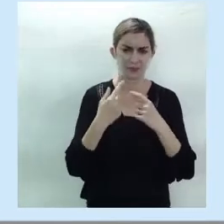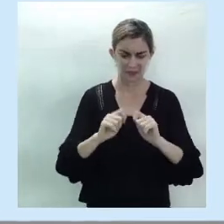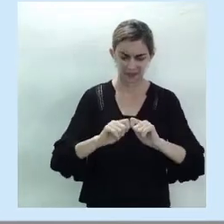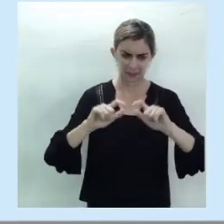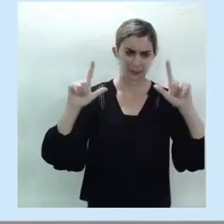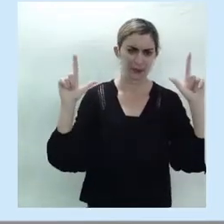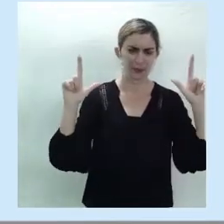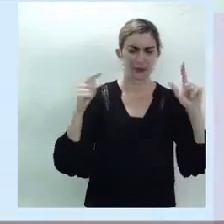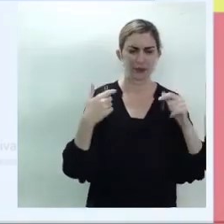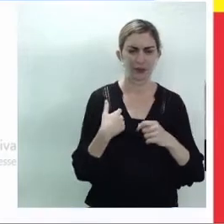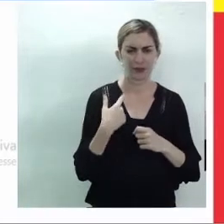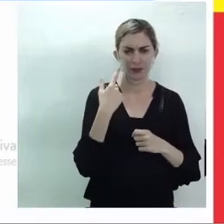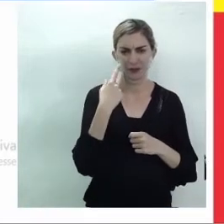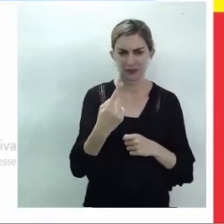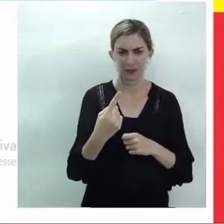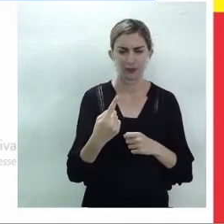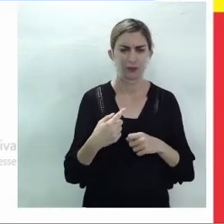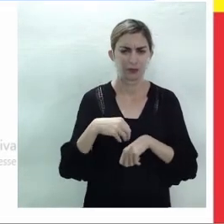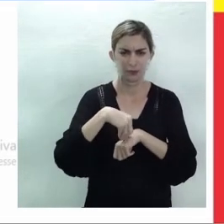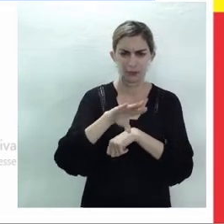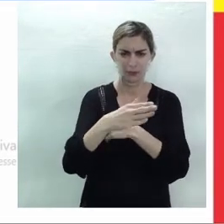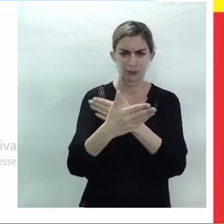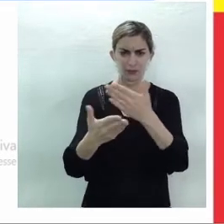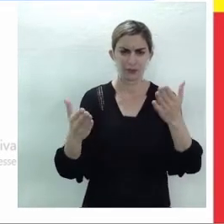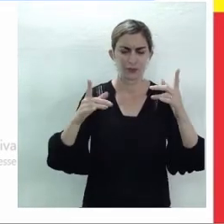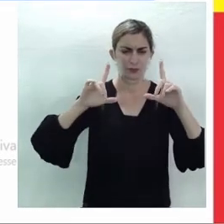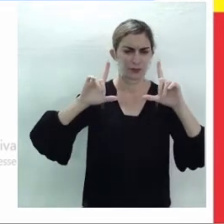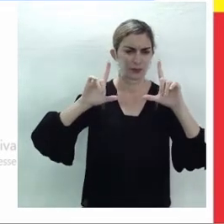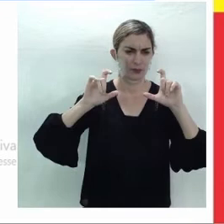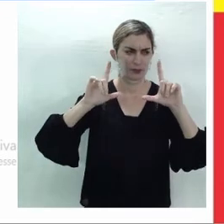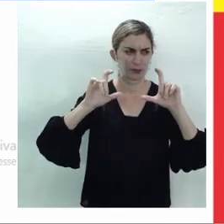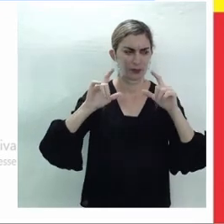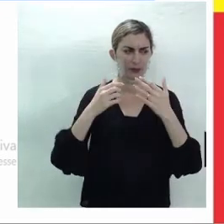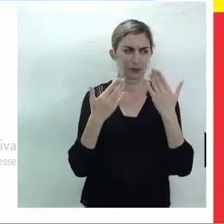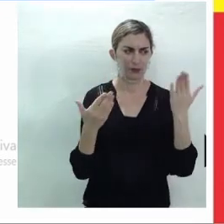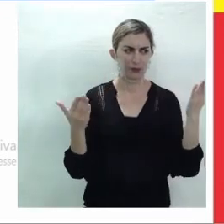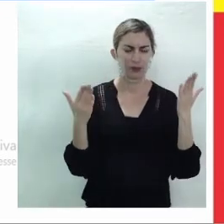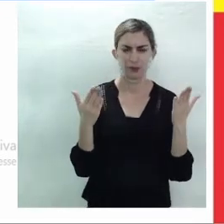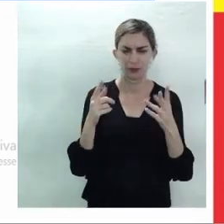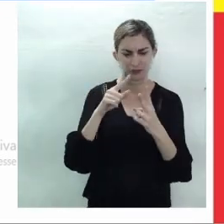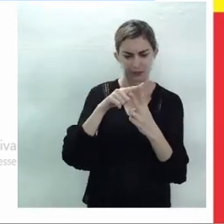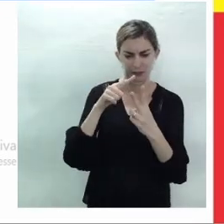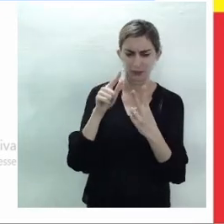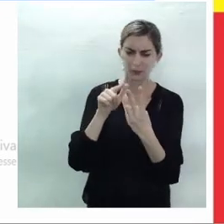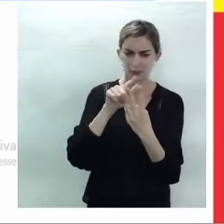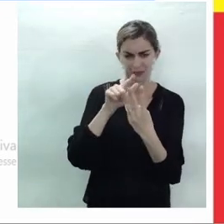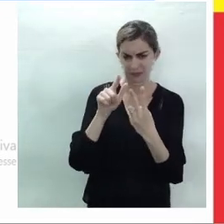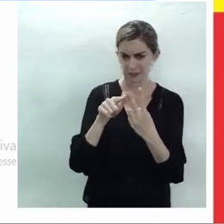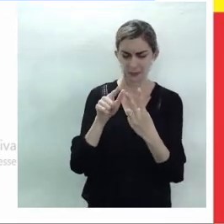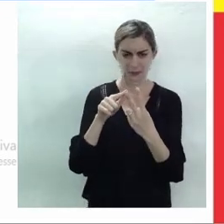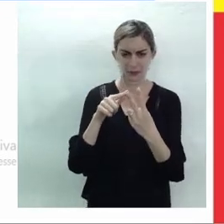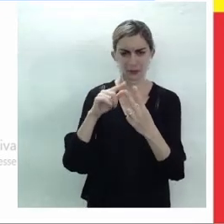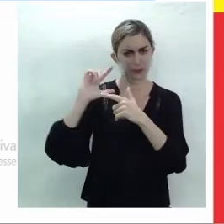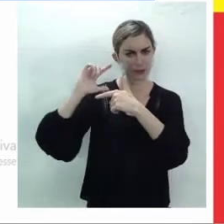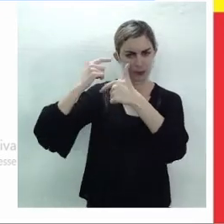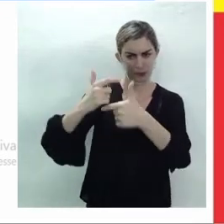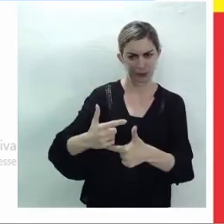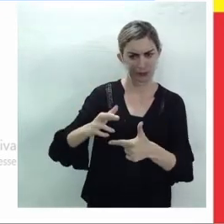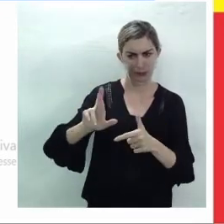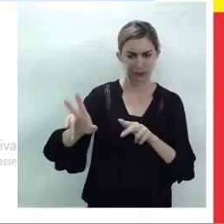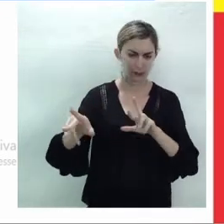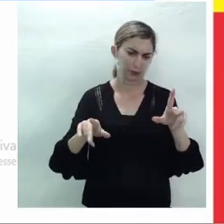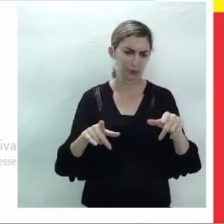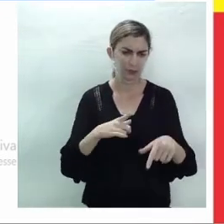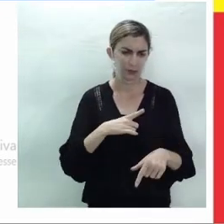Na tela, mais uma vez, trago, olha aí, uma fotografia de 2 membros, no caso, de tradições